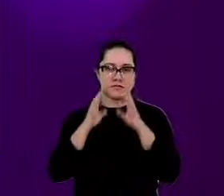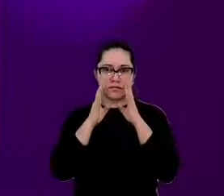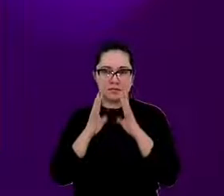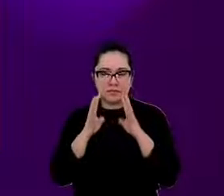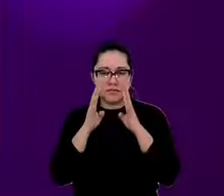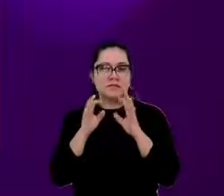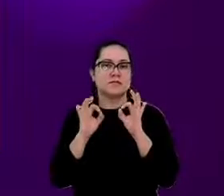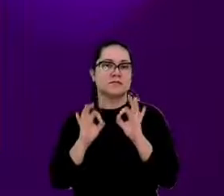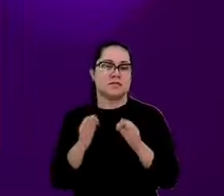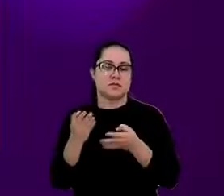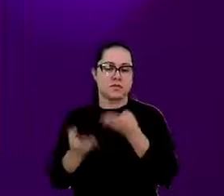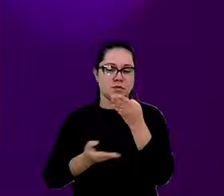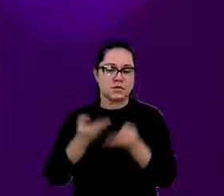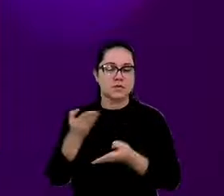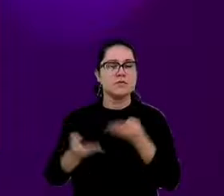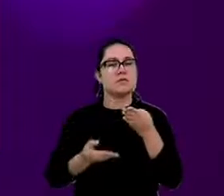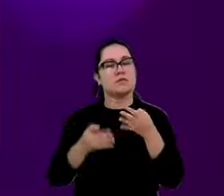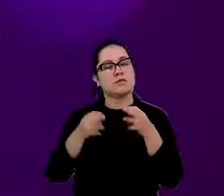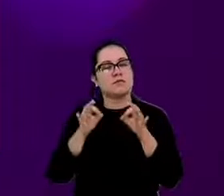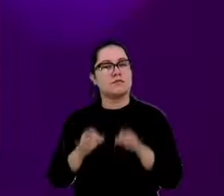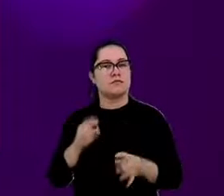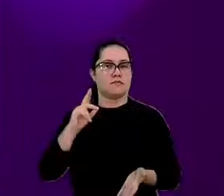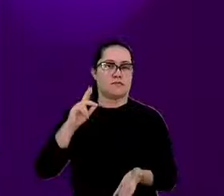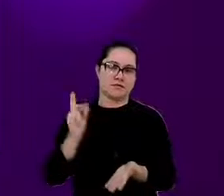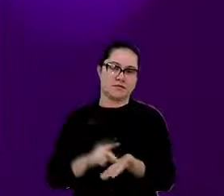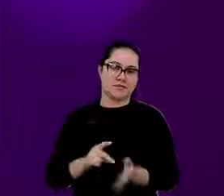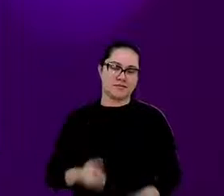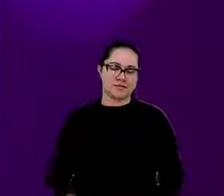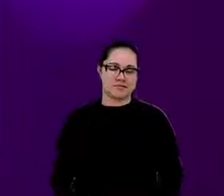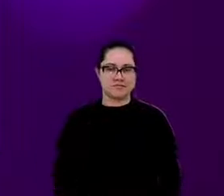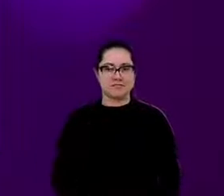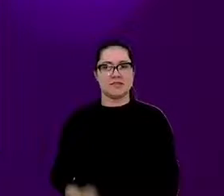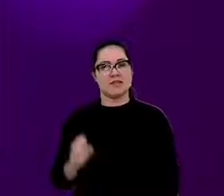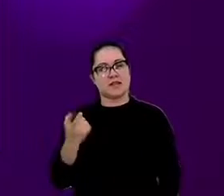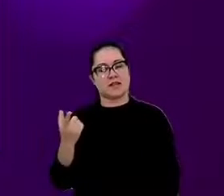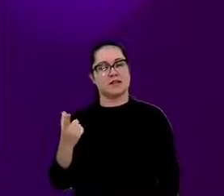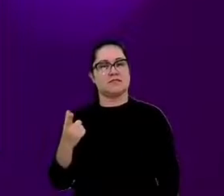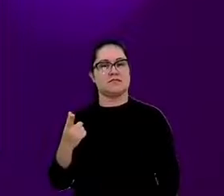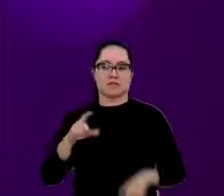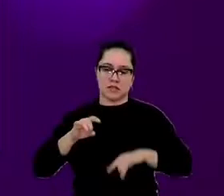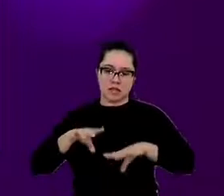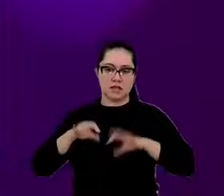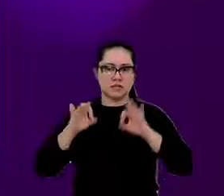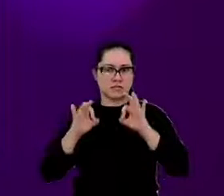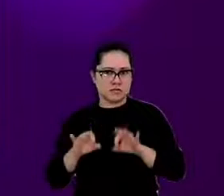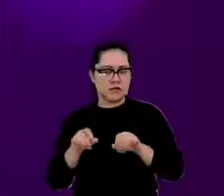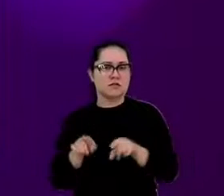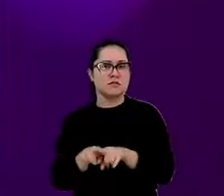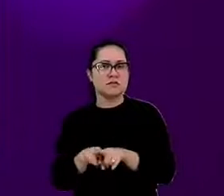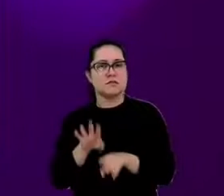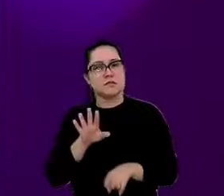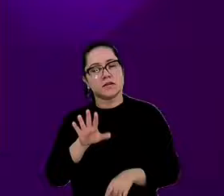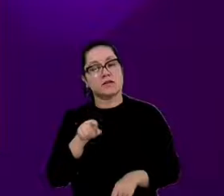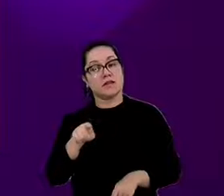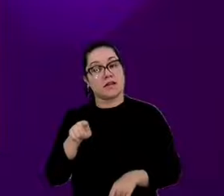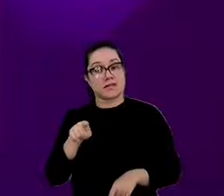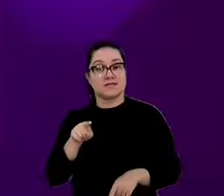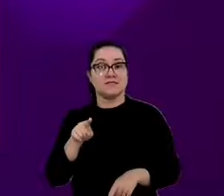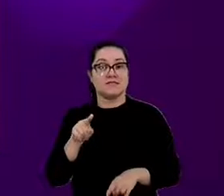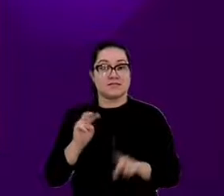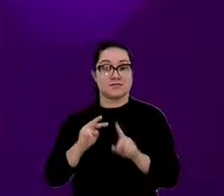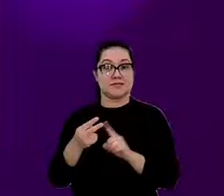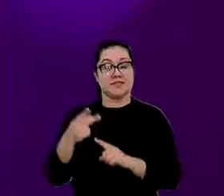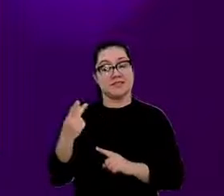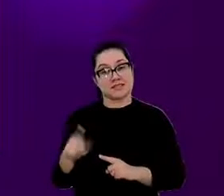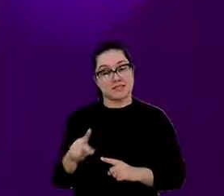dele. Obviamente, se espera também que ele tenha feito a conduta técnica adequada, mas isso é o que, na perspectiva do paciente, tem um peso muito